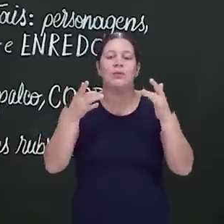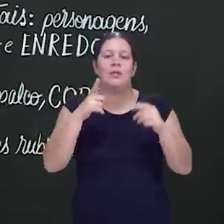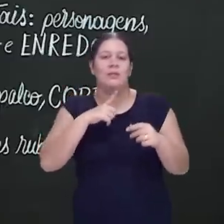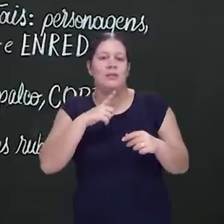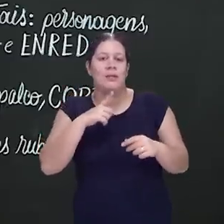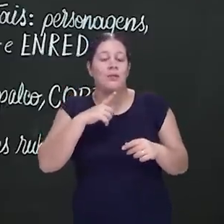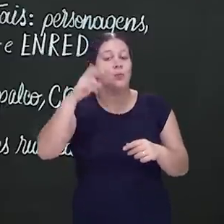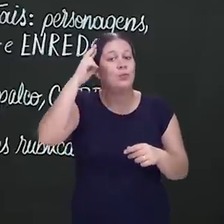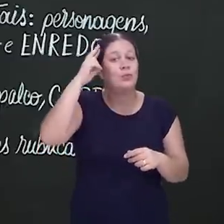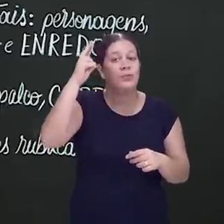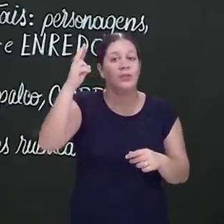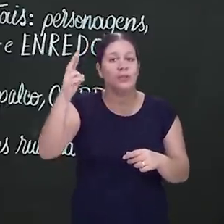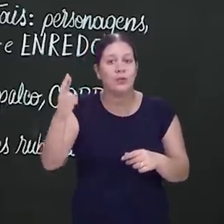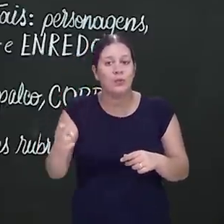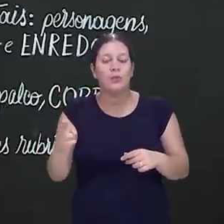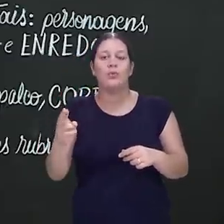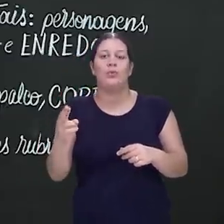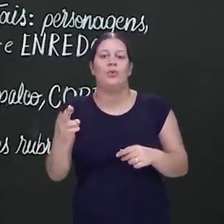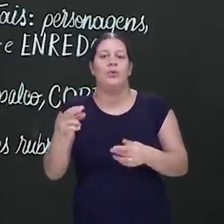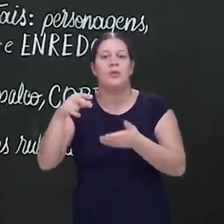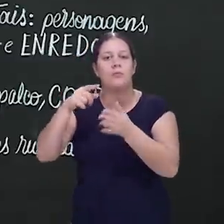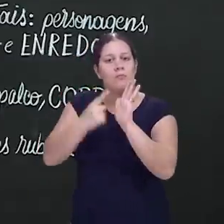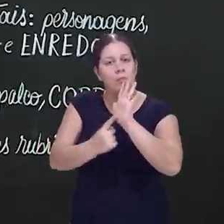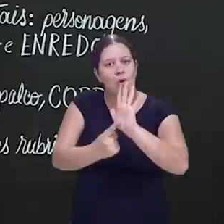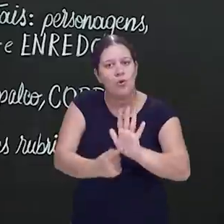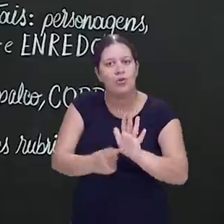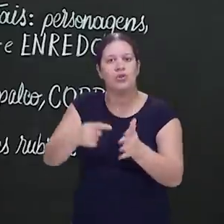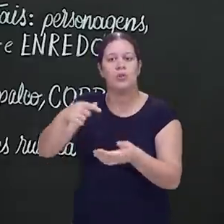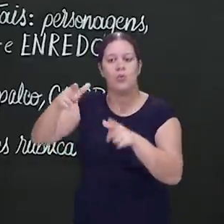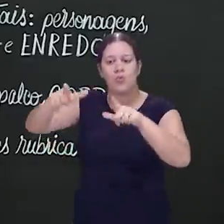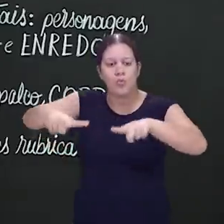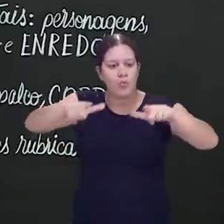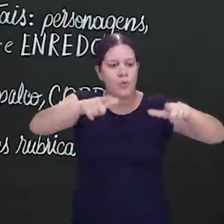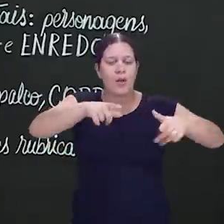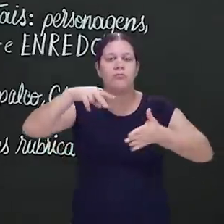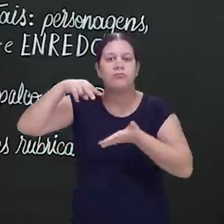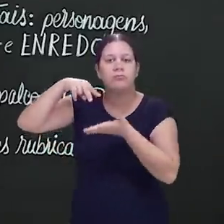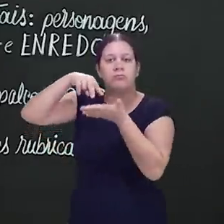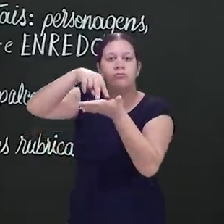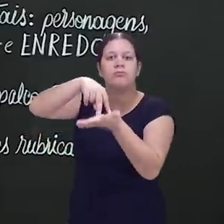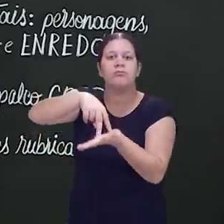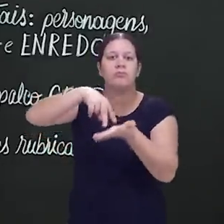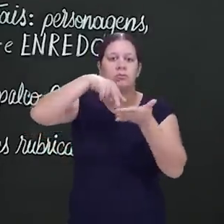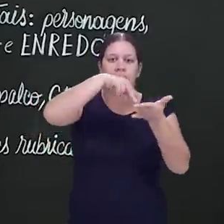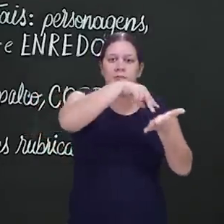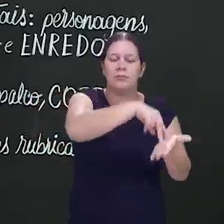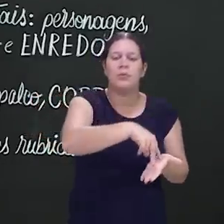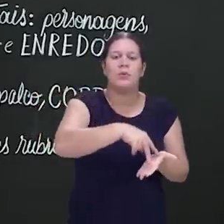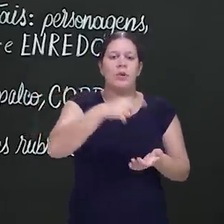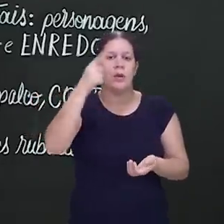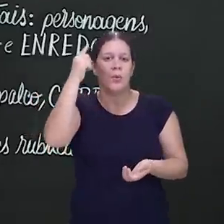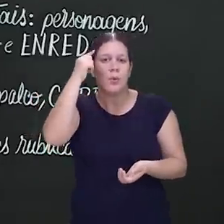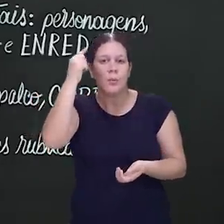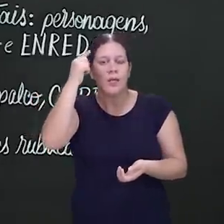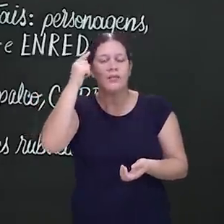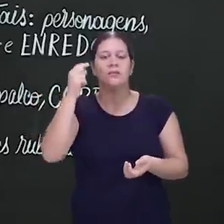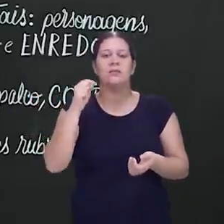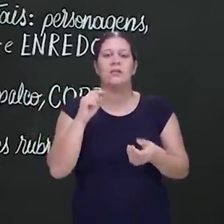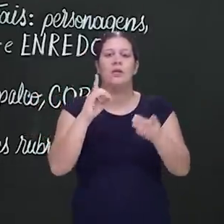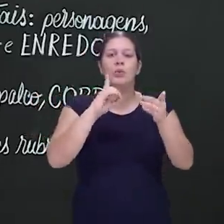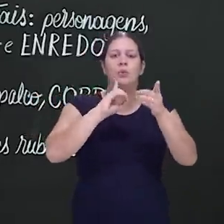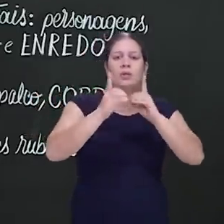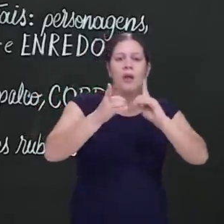existe um diretor que ajuda os atores a se posicionarem, ok? Mas aí já seria o gênero oral da encenação mesmo. Pense que os diálogos